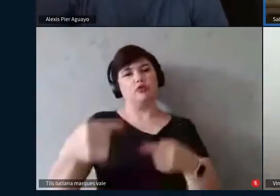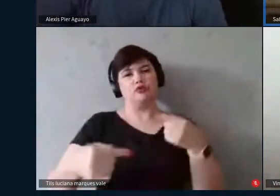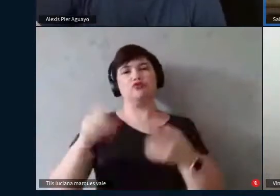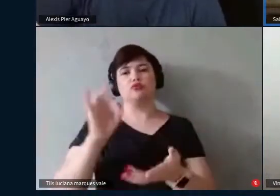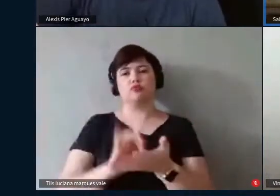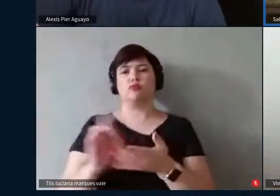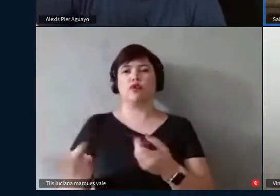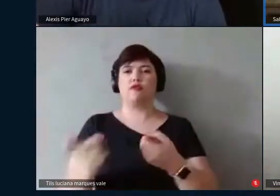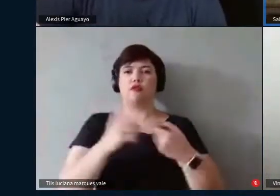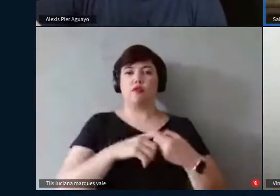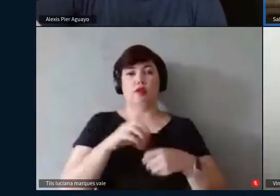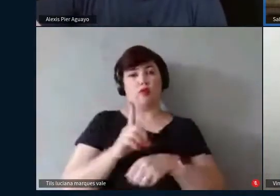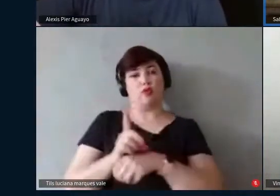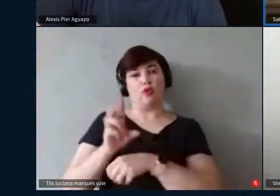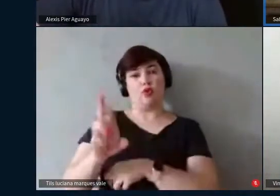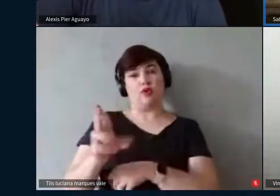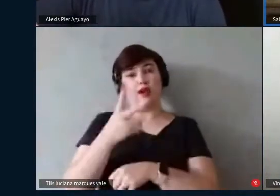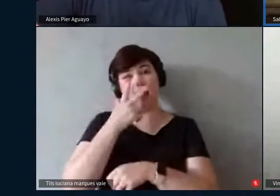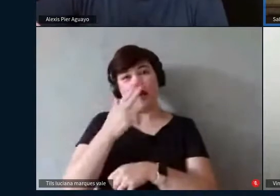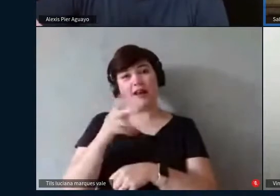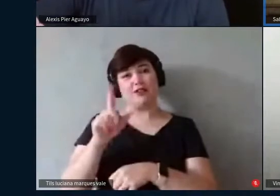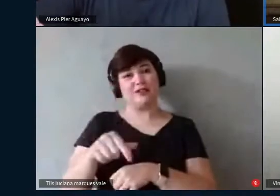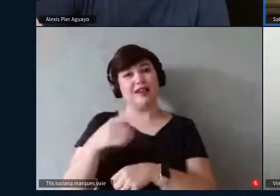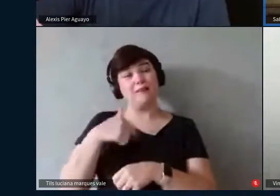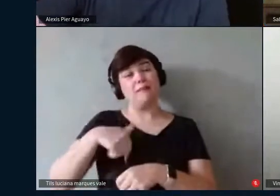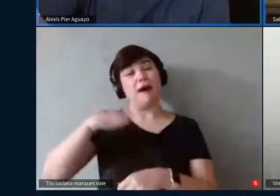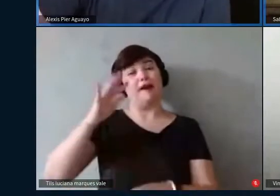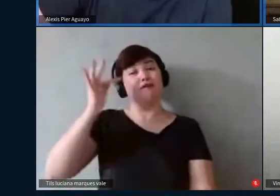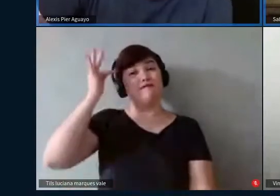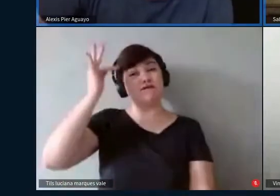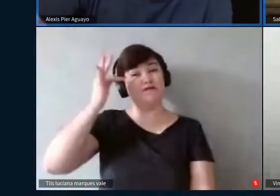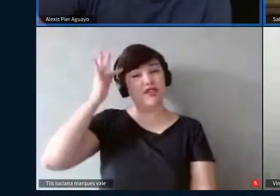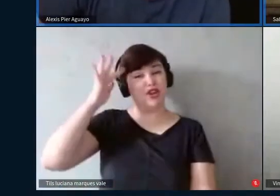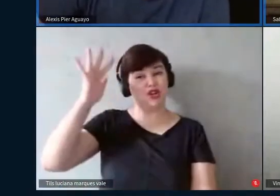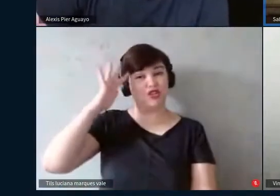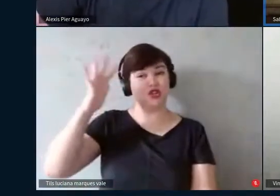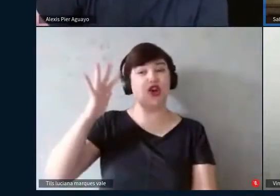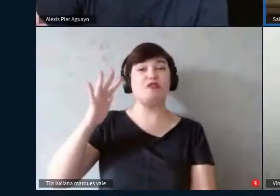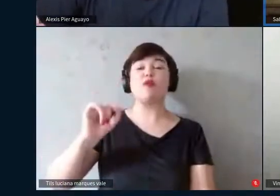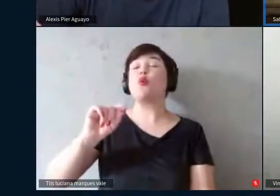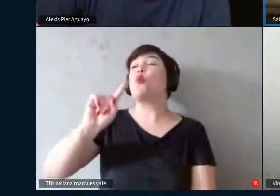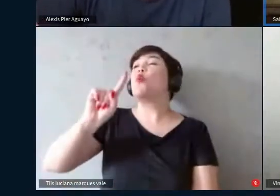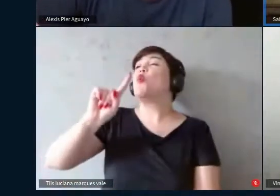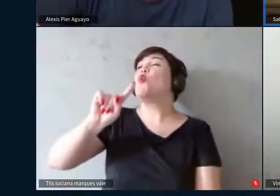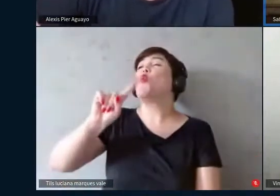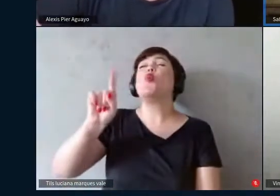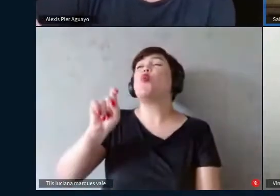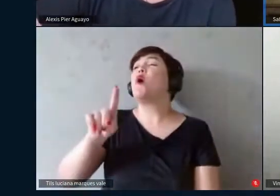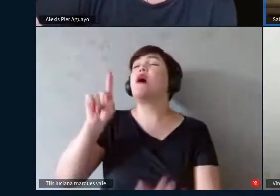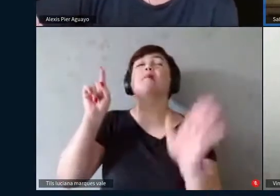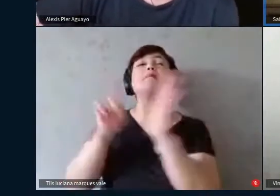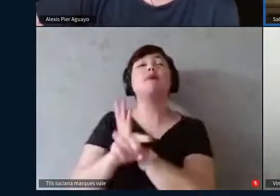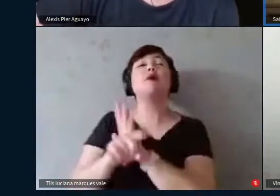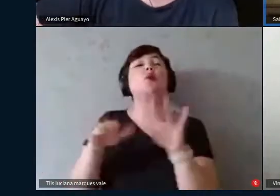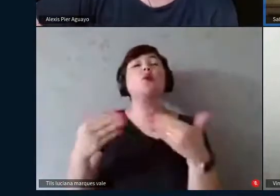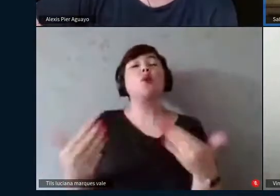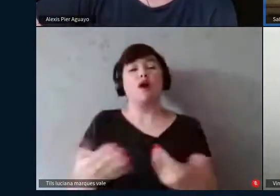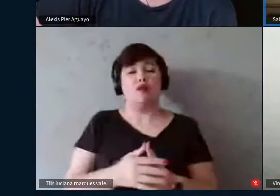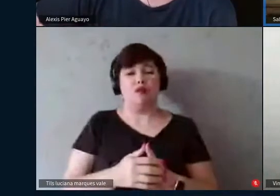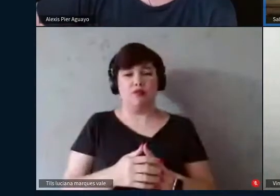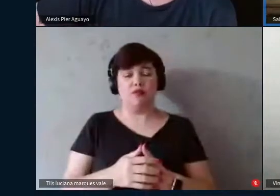com o doutorado, e eu acho que quase que de forma filosófica. Ou seja, o que é de... Qual é a pergunta?